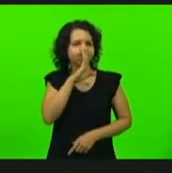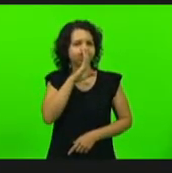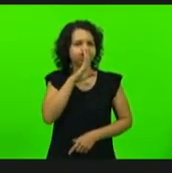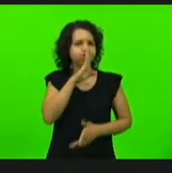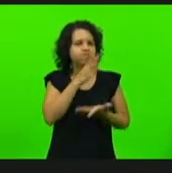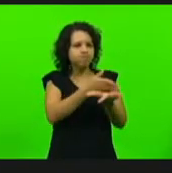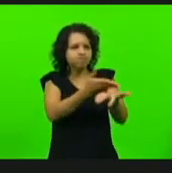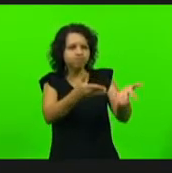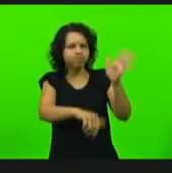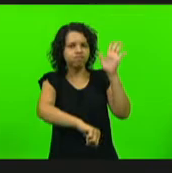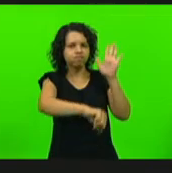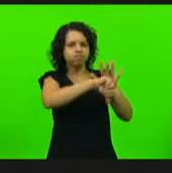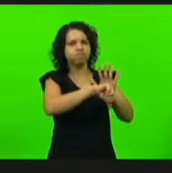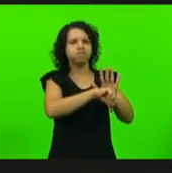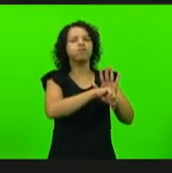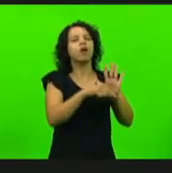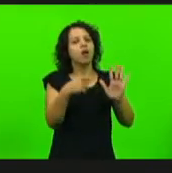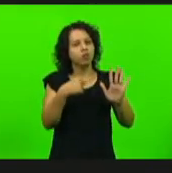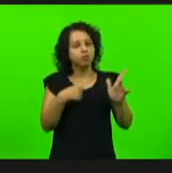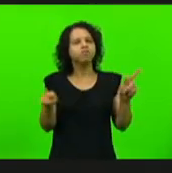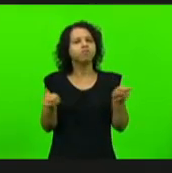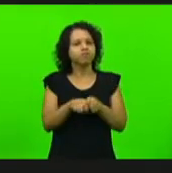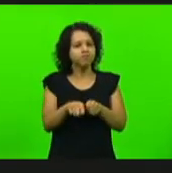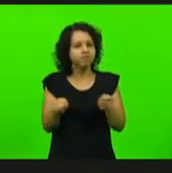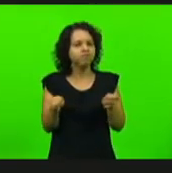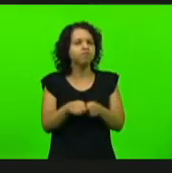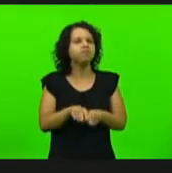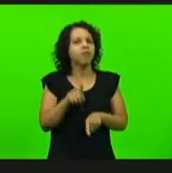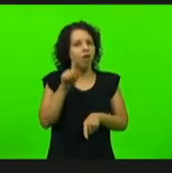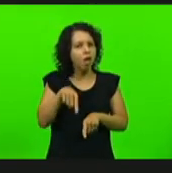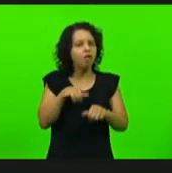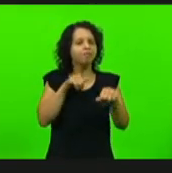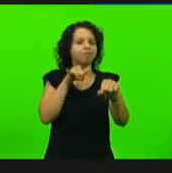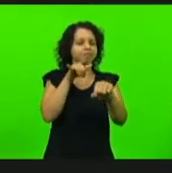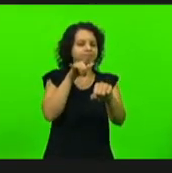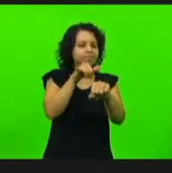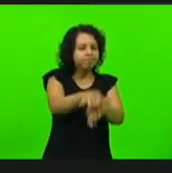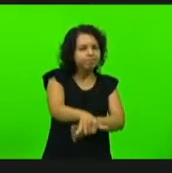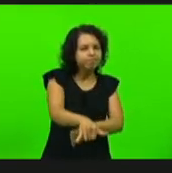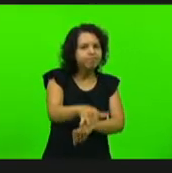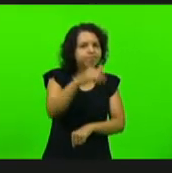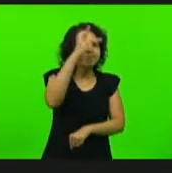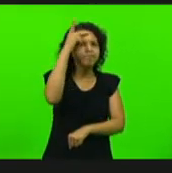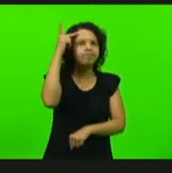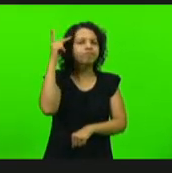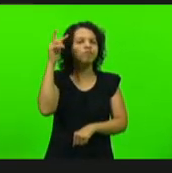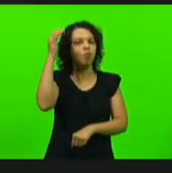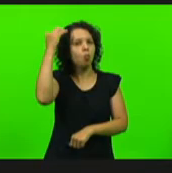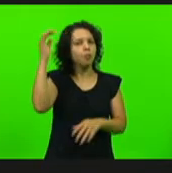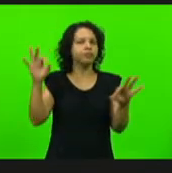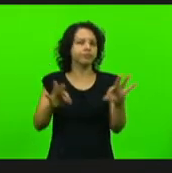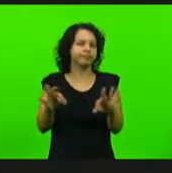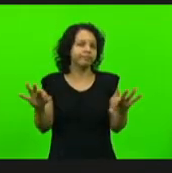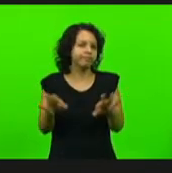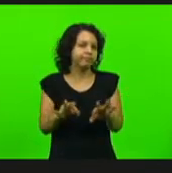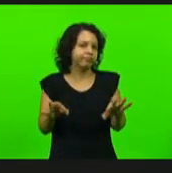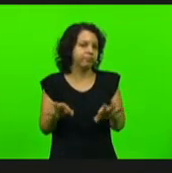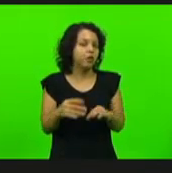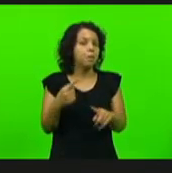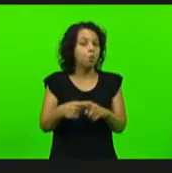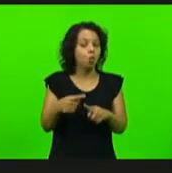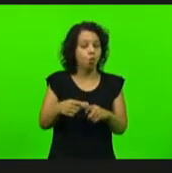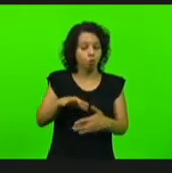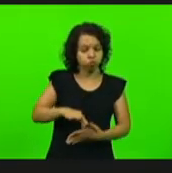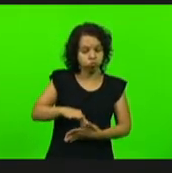crime também é, de certa forma, trair os inocentes, porque, afinal de contas, um líder lidera,